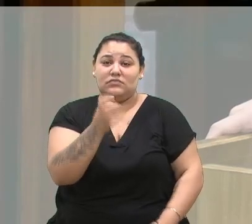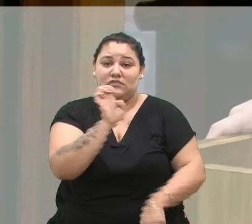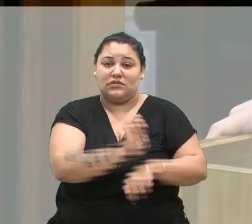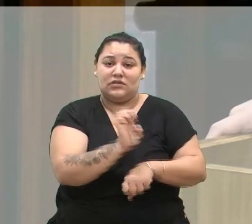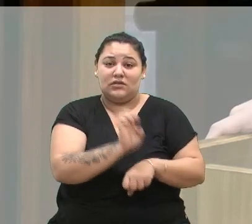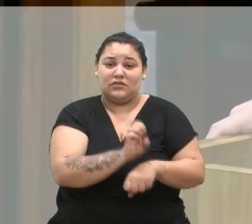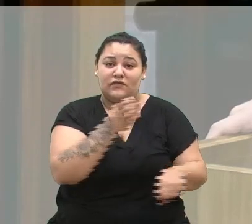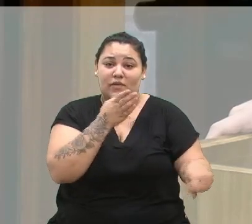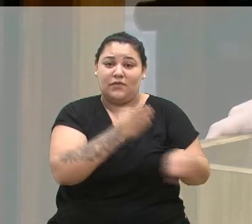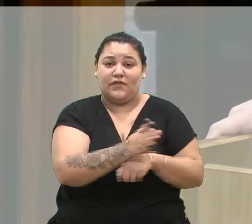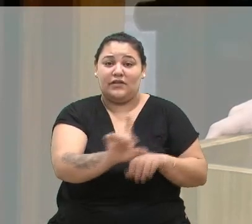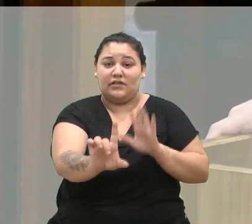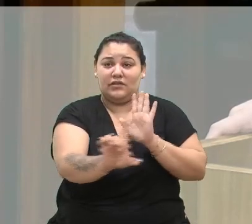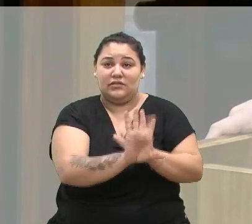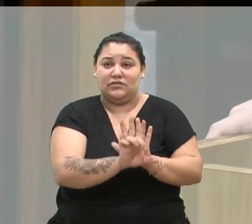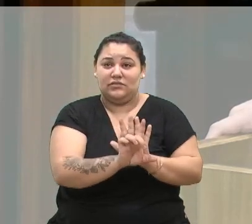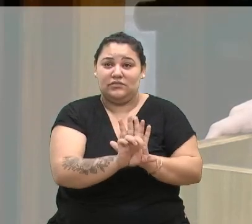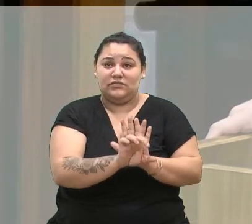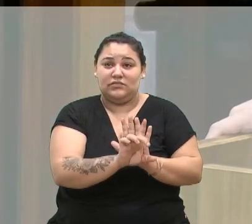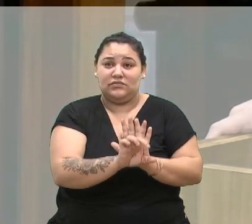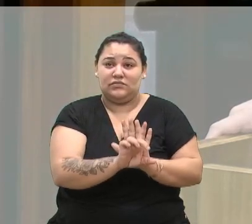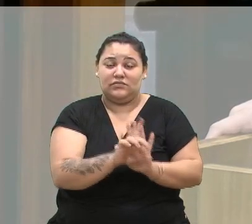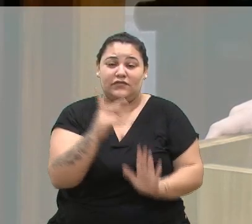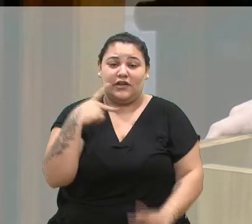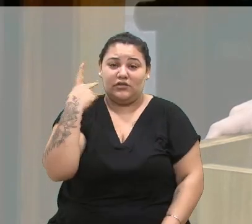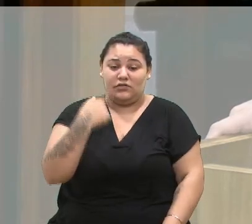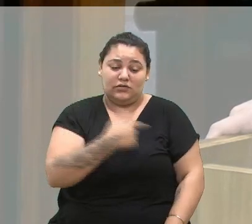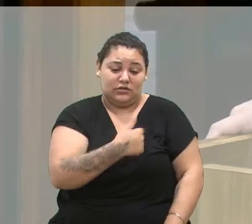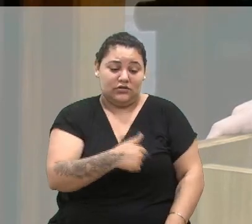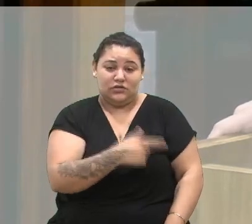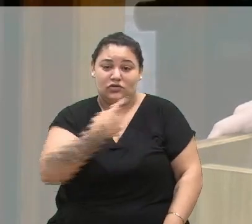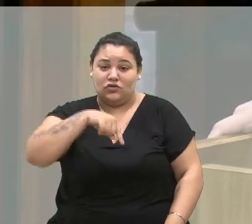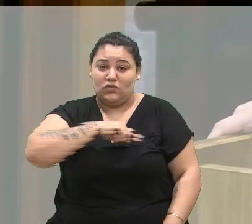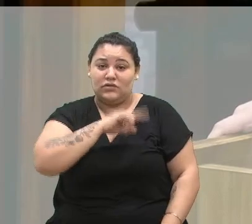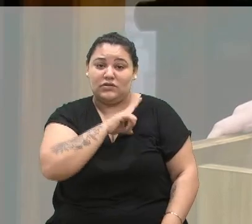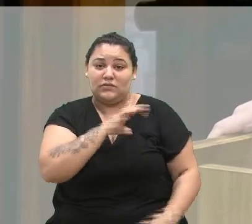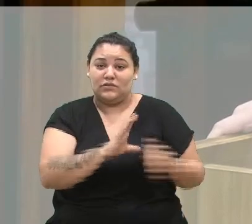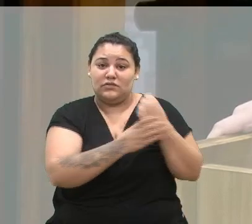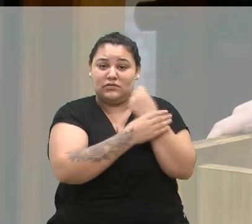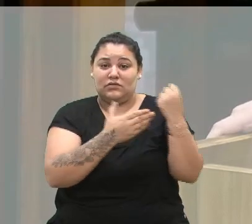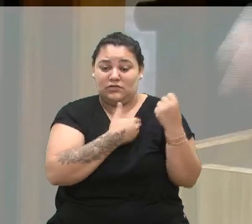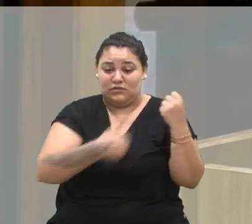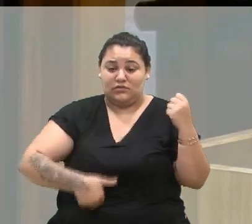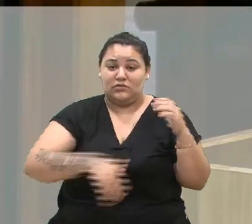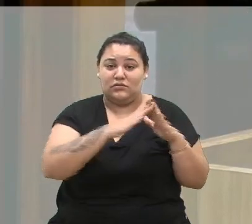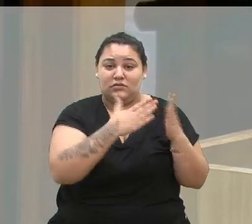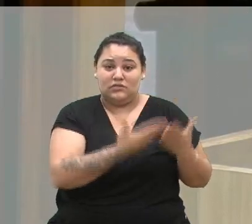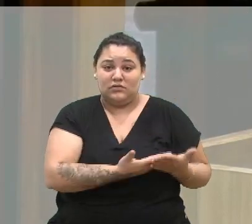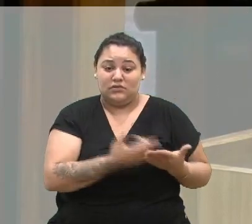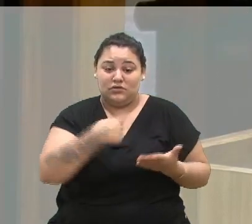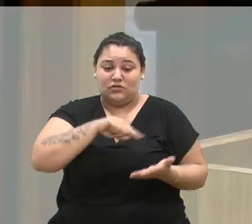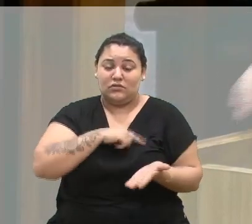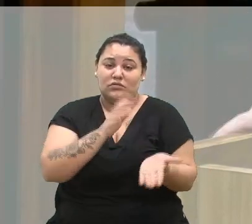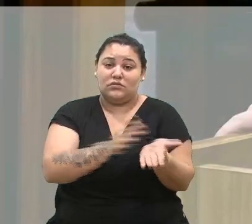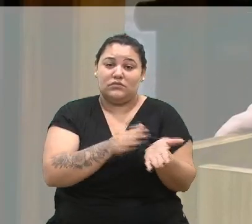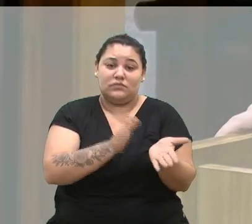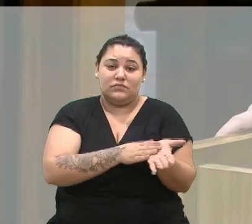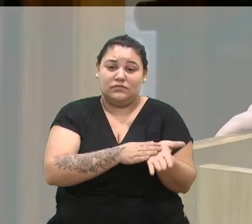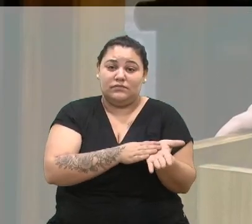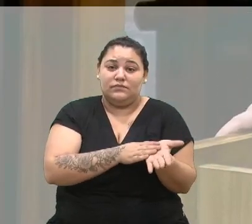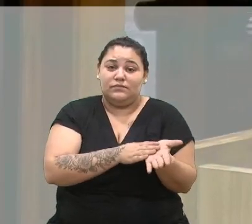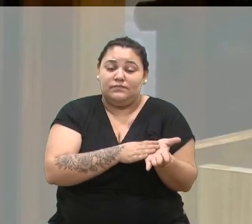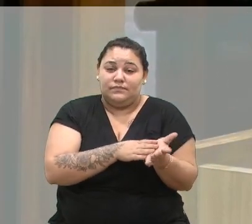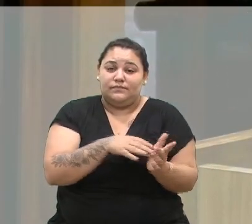lei, vereador Zanquim. Nós que temos a Subcomissão de Segurança Escolar e que tanto cobramos a presença, inclusive da segurança